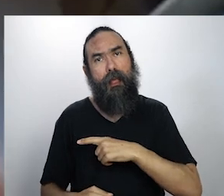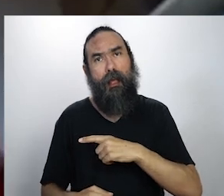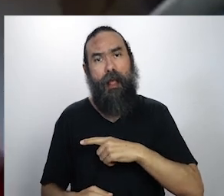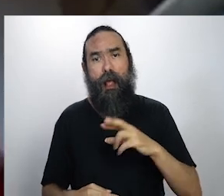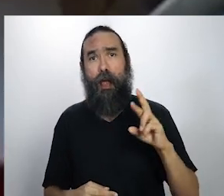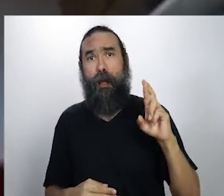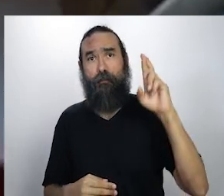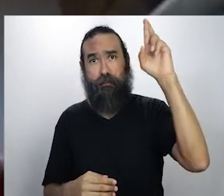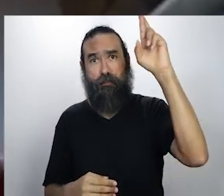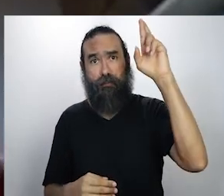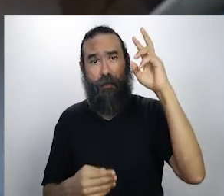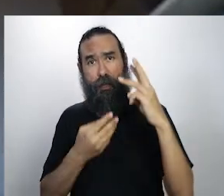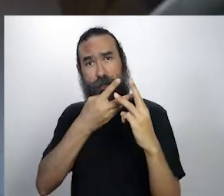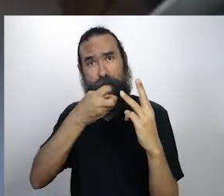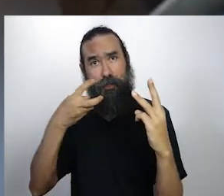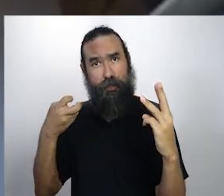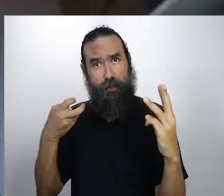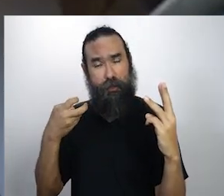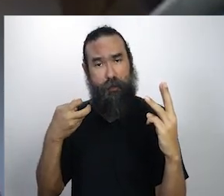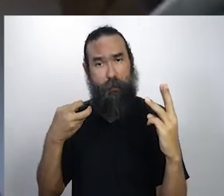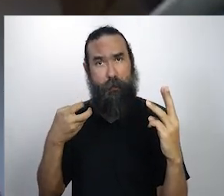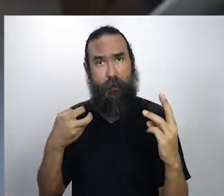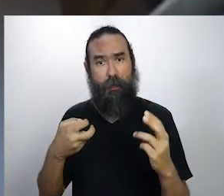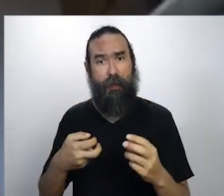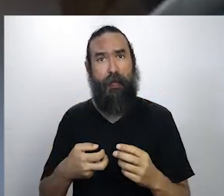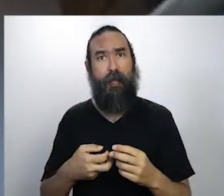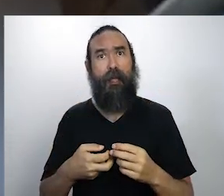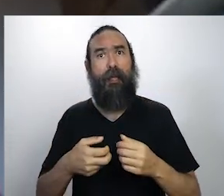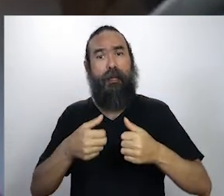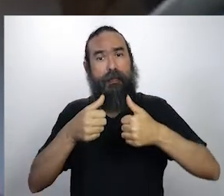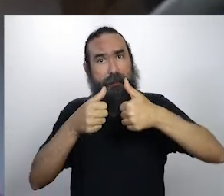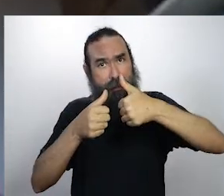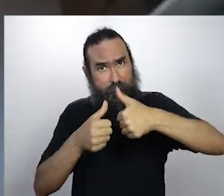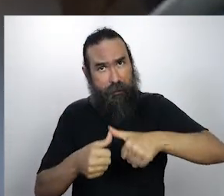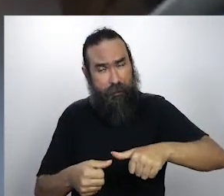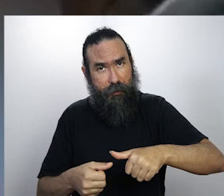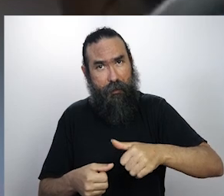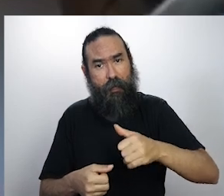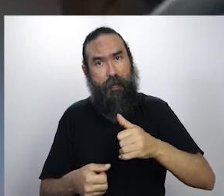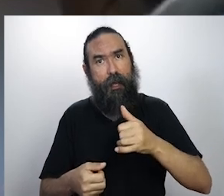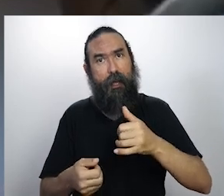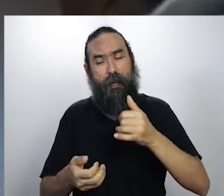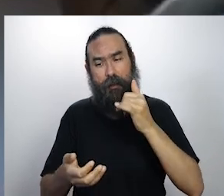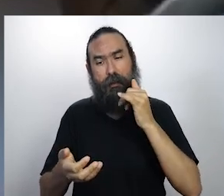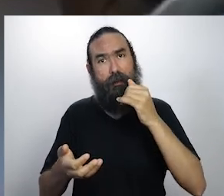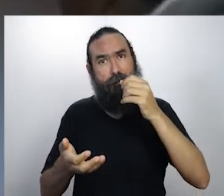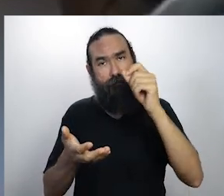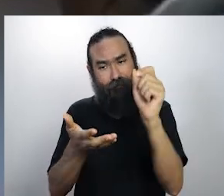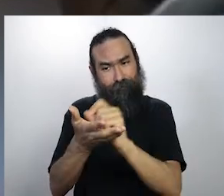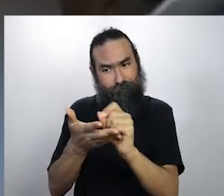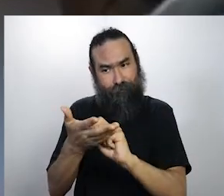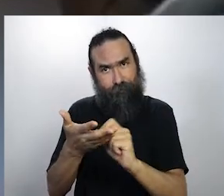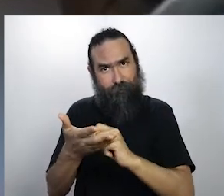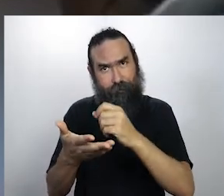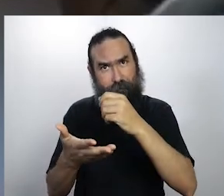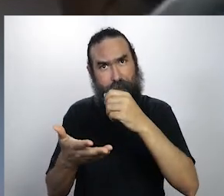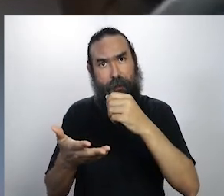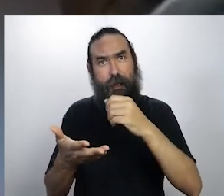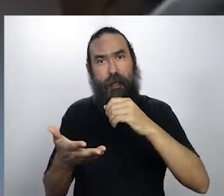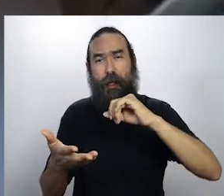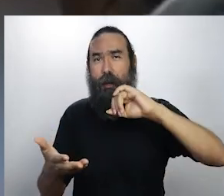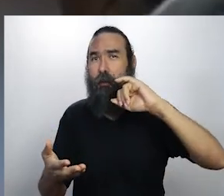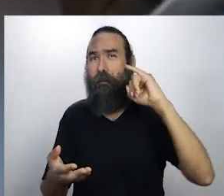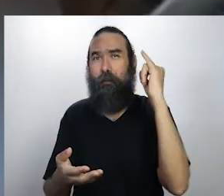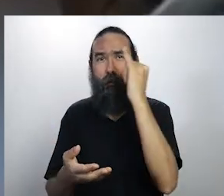indígena que estava numa cátedra no próprio Instituto de Estudos Avançados e publicou um trabalho